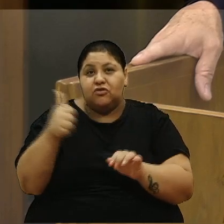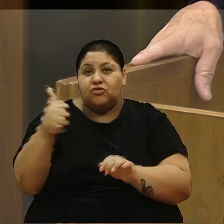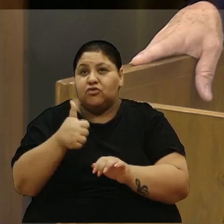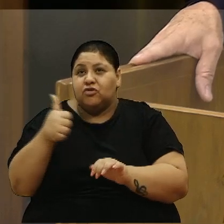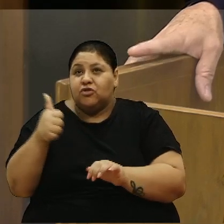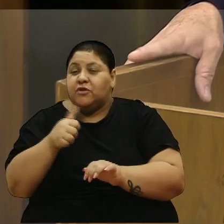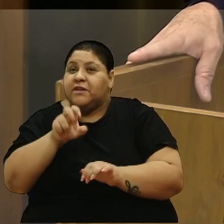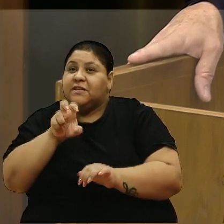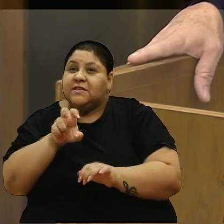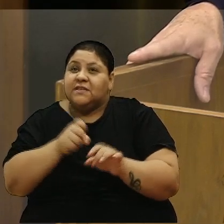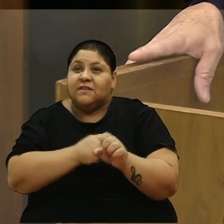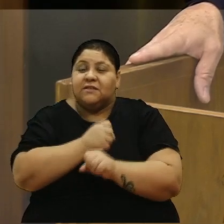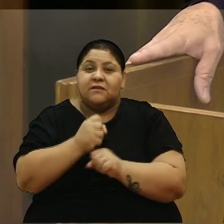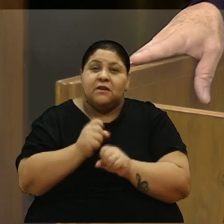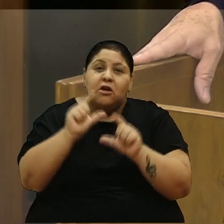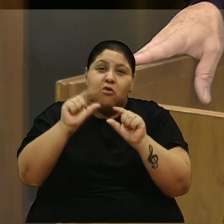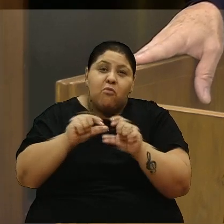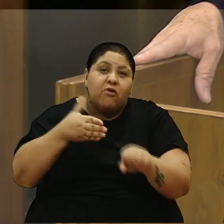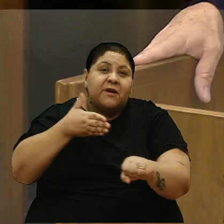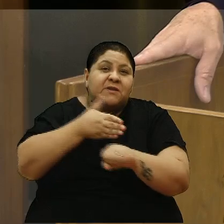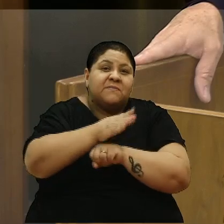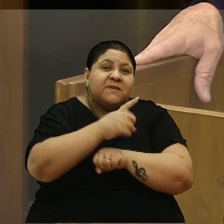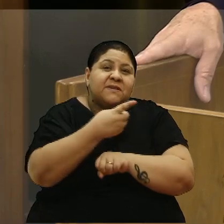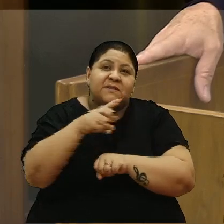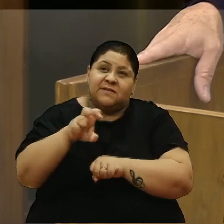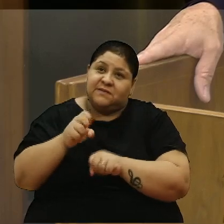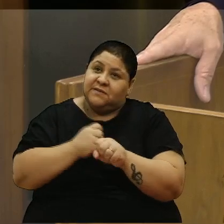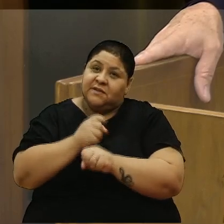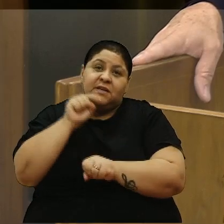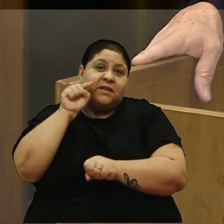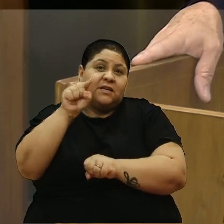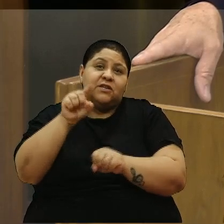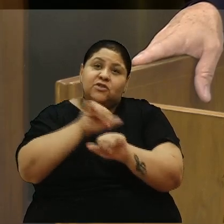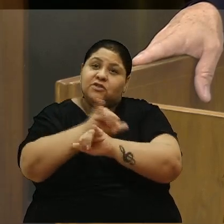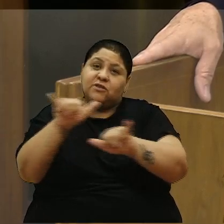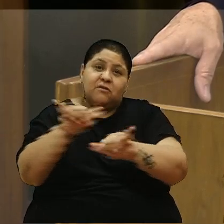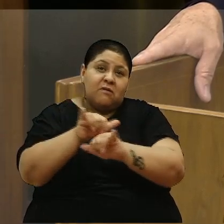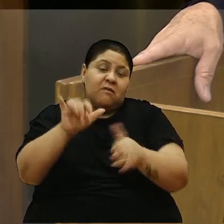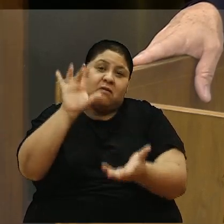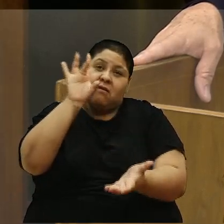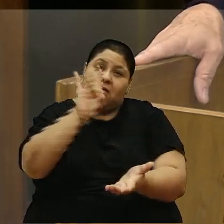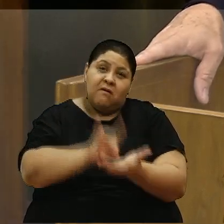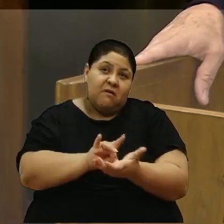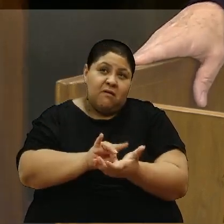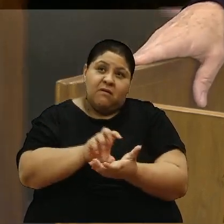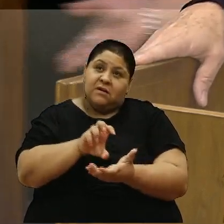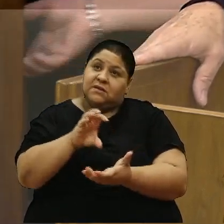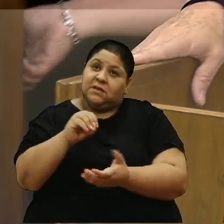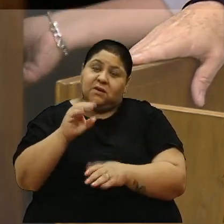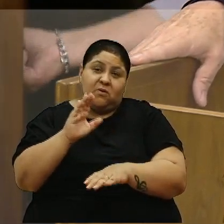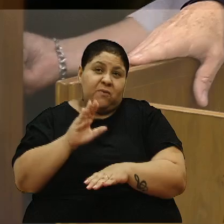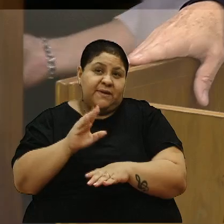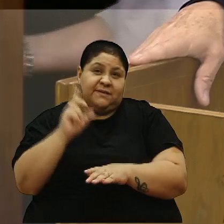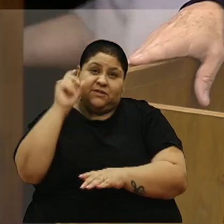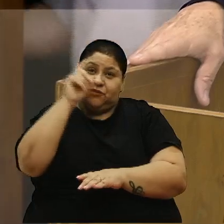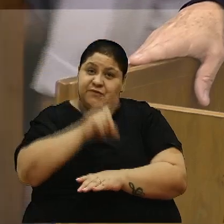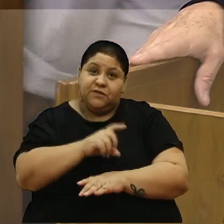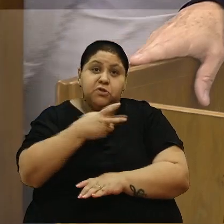e poucas ultrapassam os 15 anos. Isso é estatística. 50 cada vez mais rara e